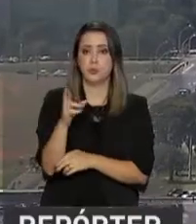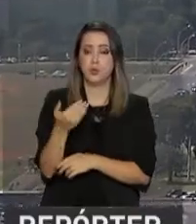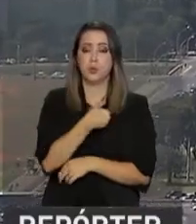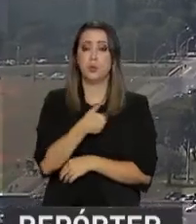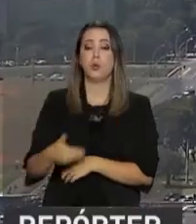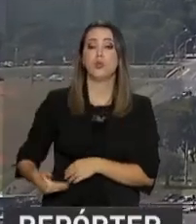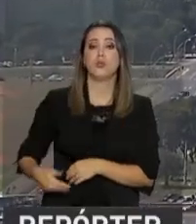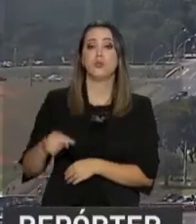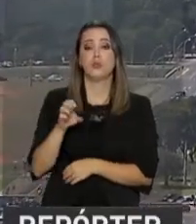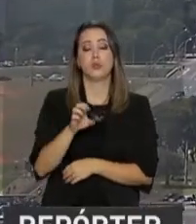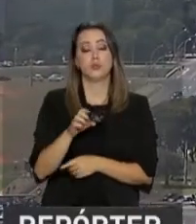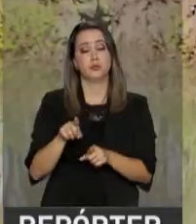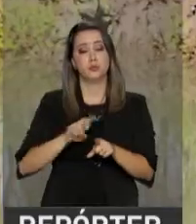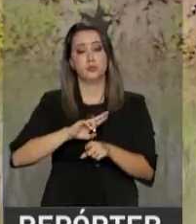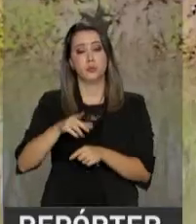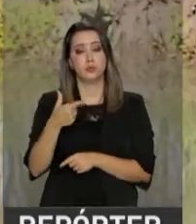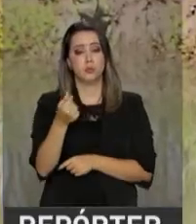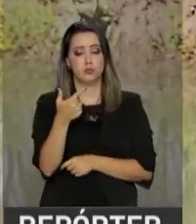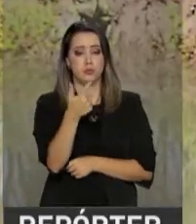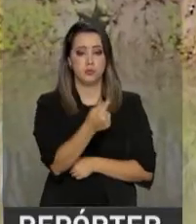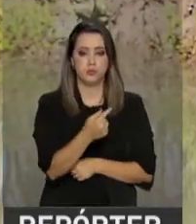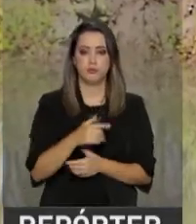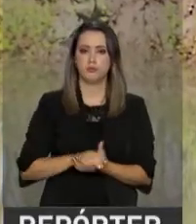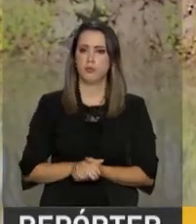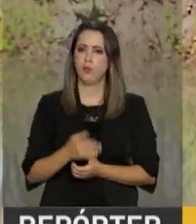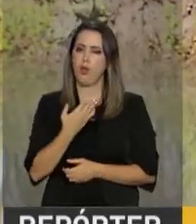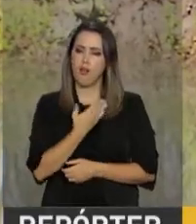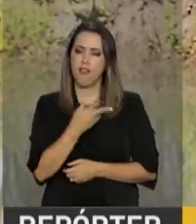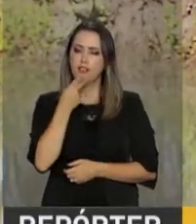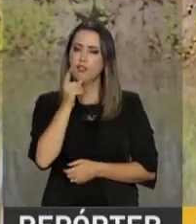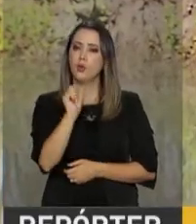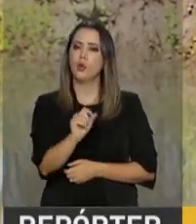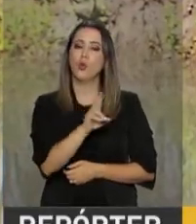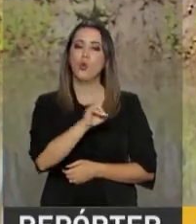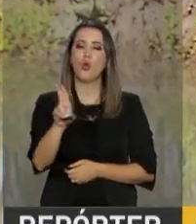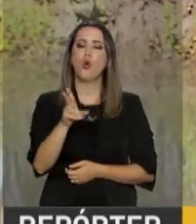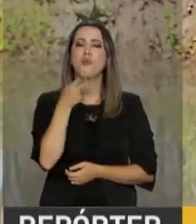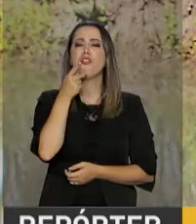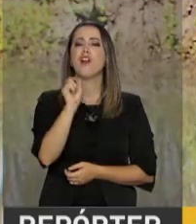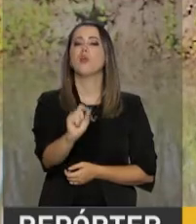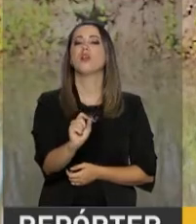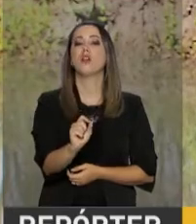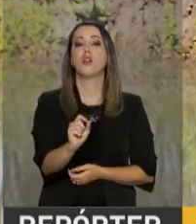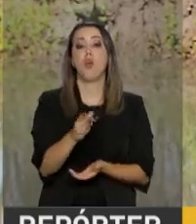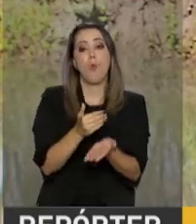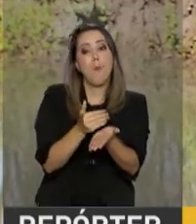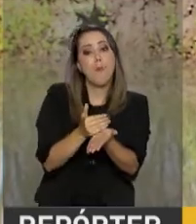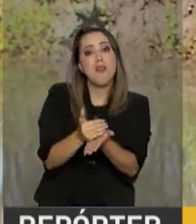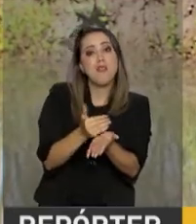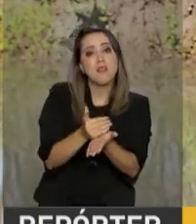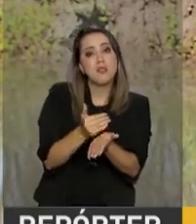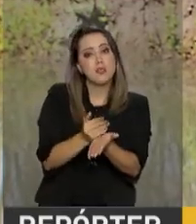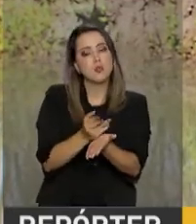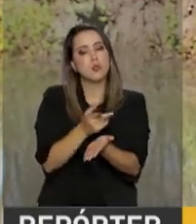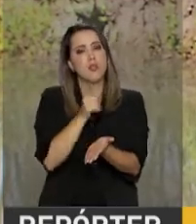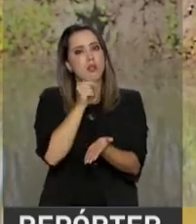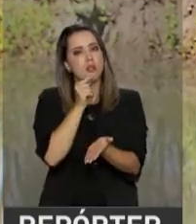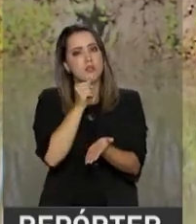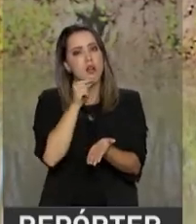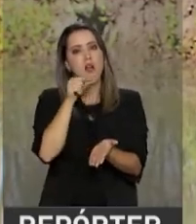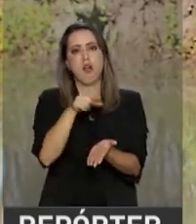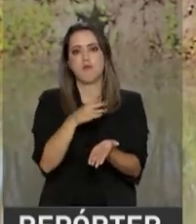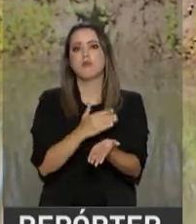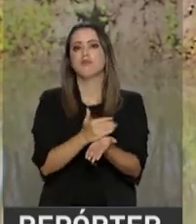em 2017 o próprio nome diz não aceite a origem na origem das águas principalmente aquino